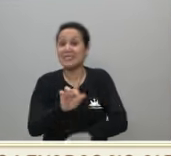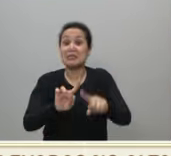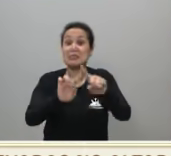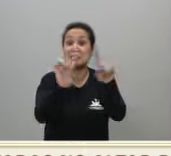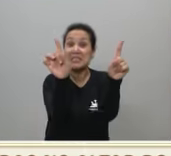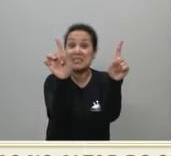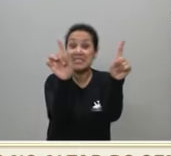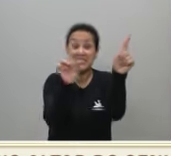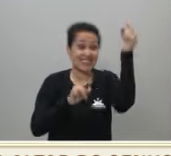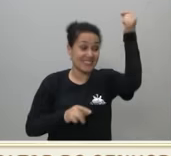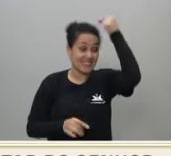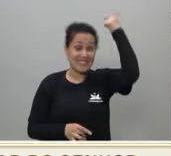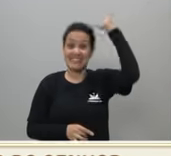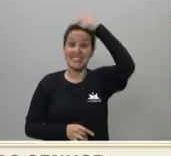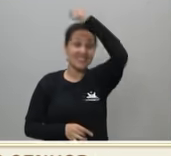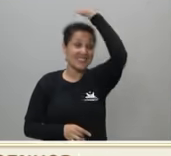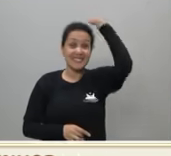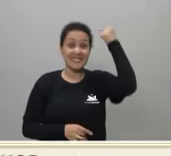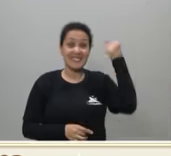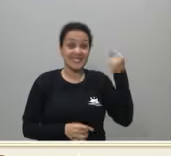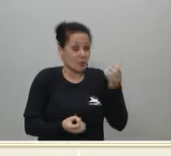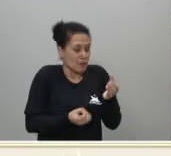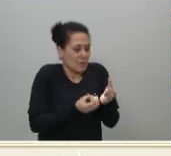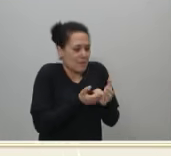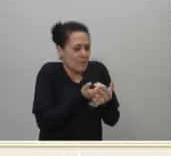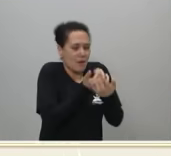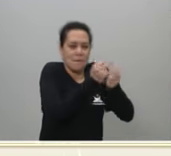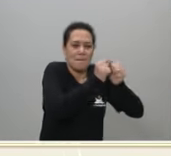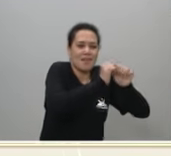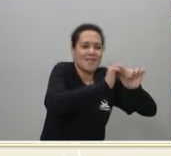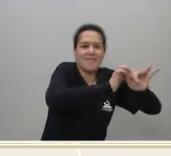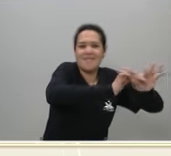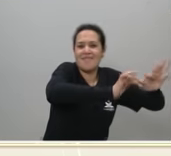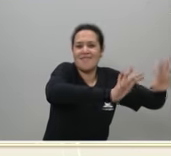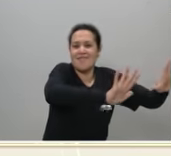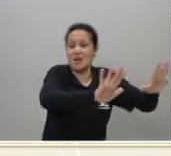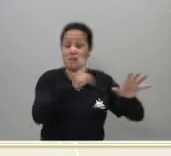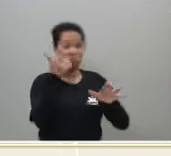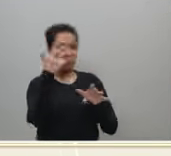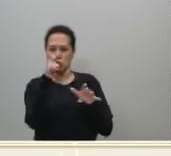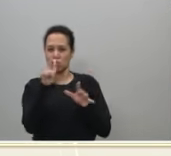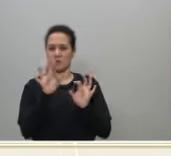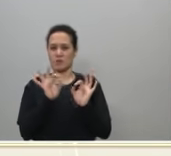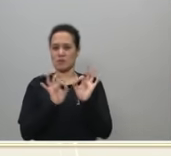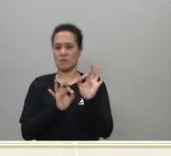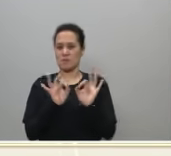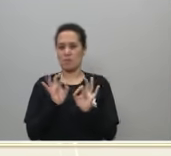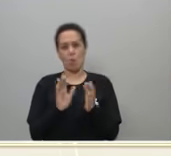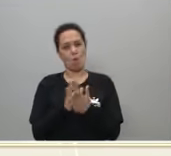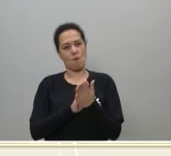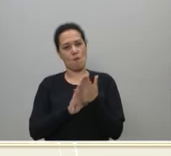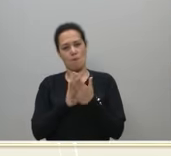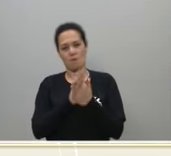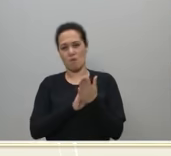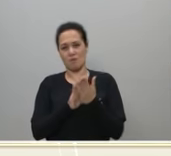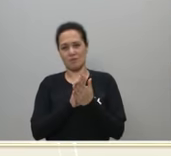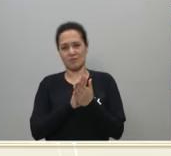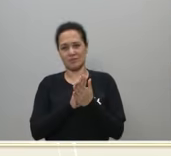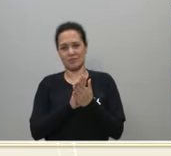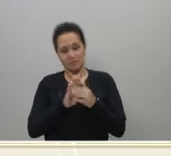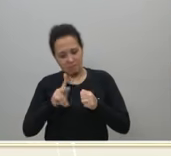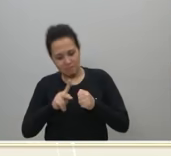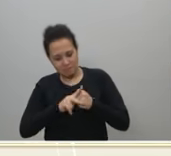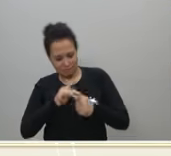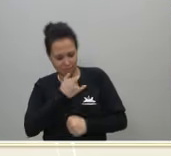foi programado. Não estava no projeto. Não estava. E eles foram. E